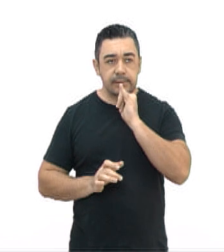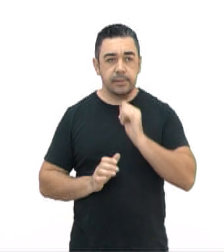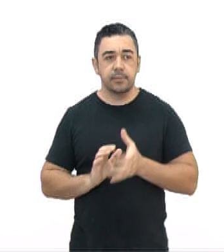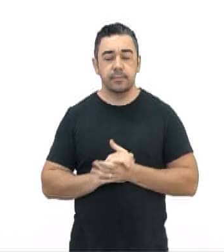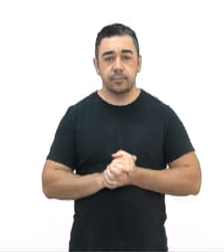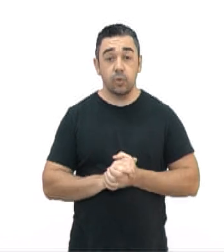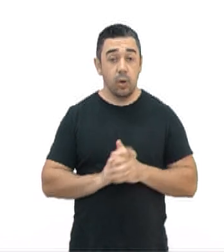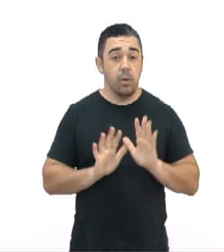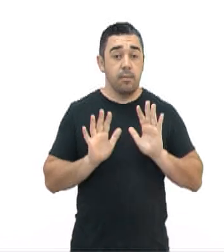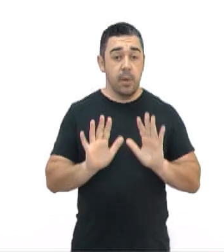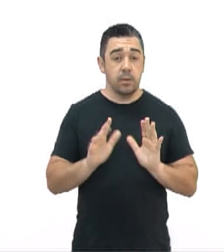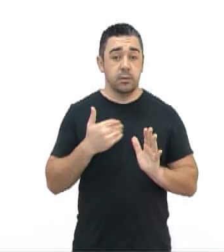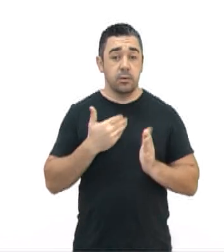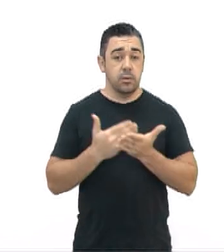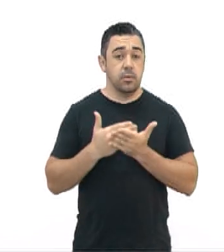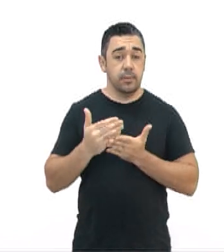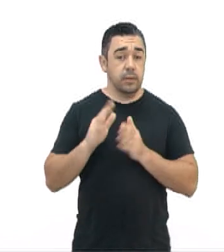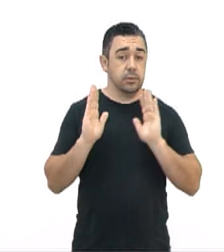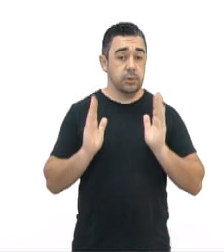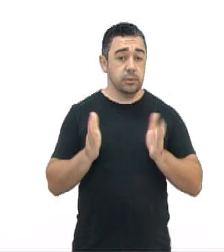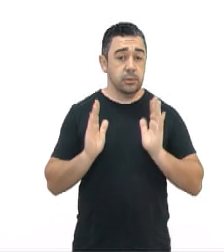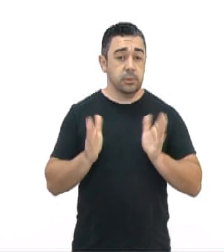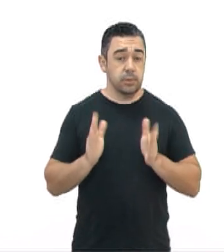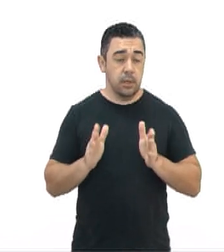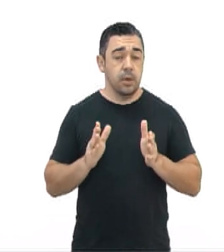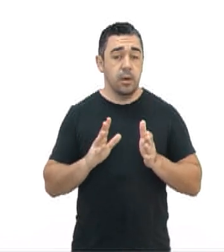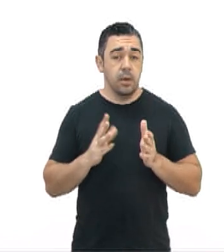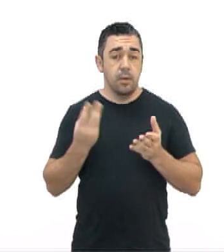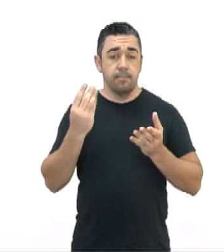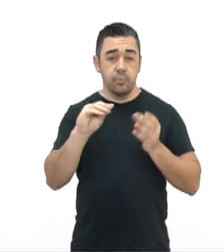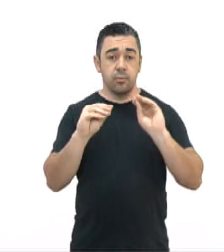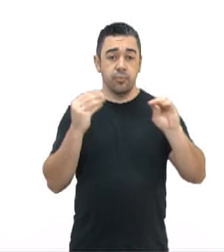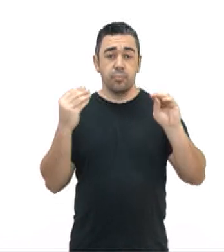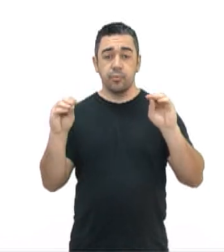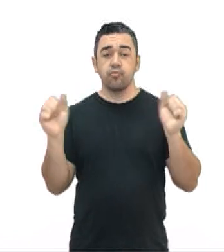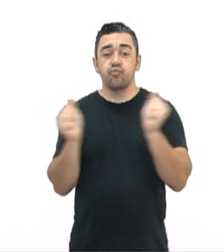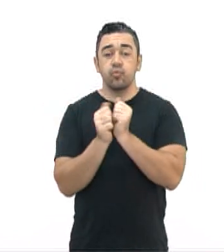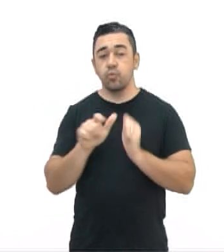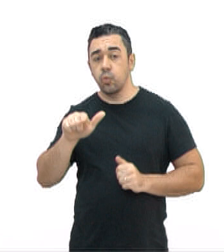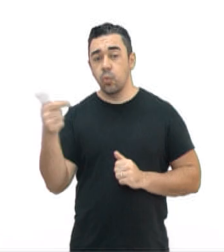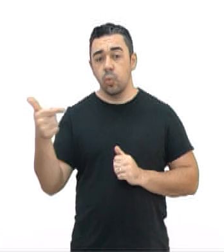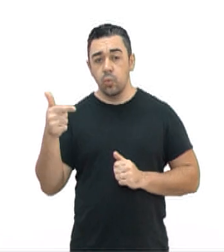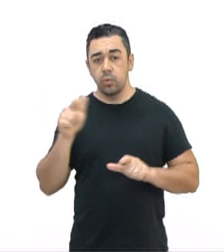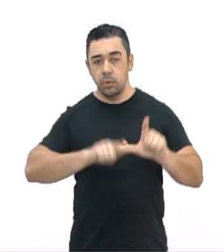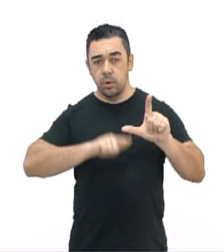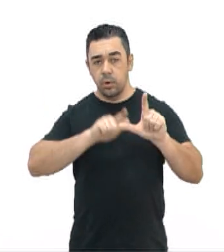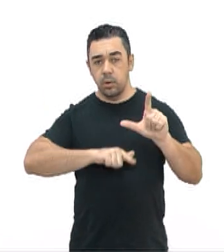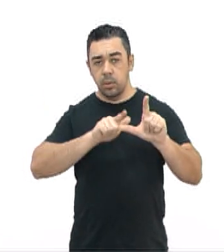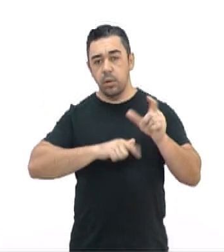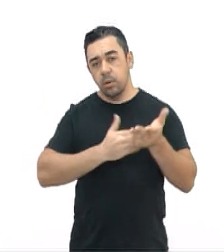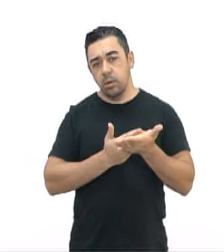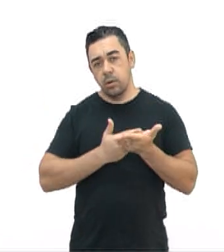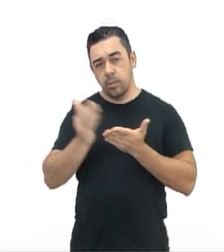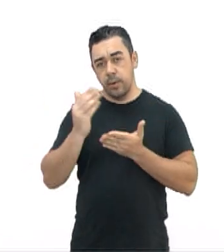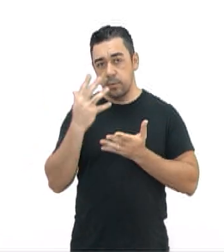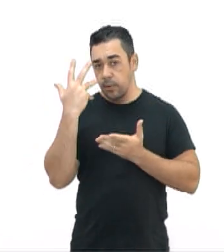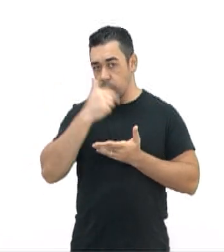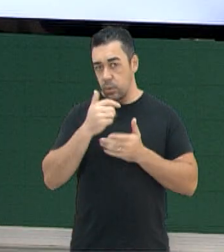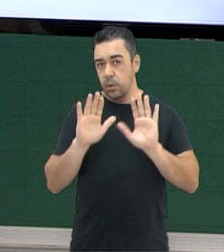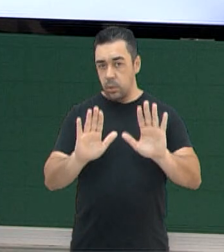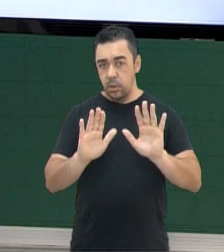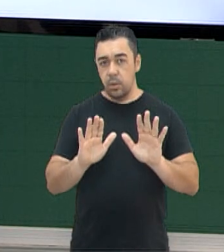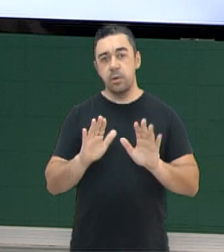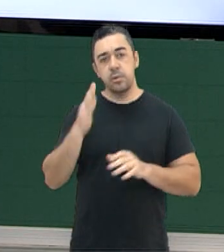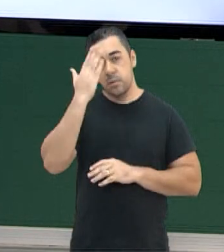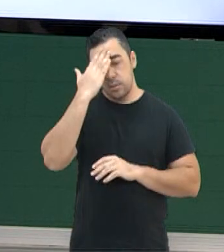aqui, só que eu começo já a colocar mais alguns monômios, né? Então, o exercício começa a ficar mais bonito. Eu já